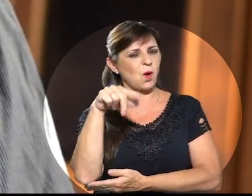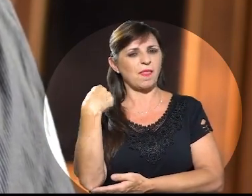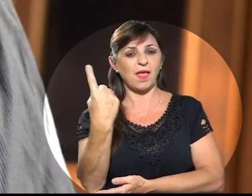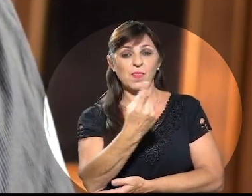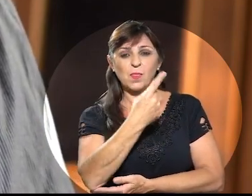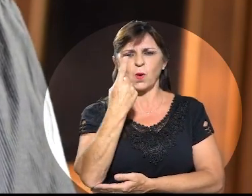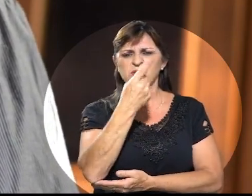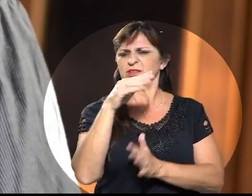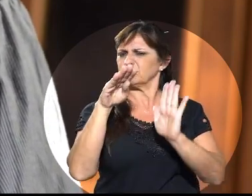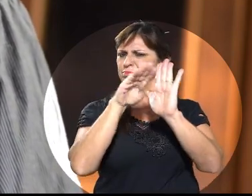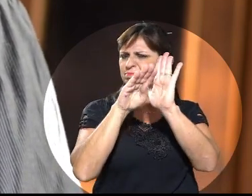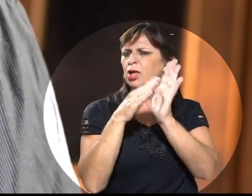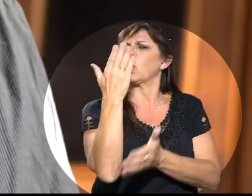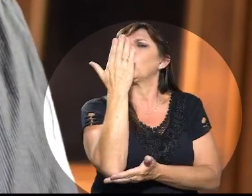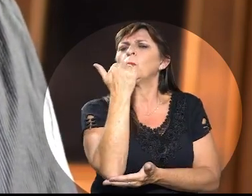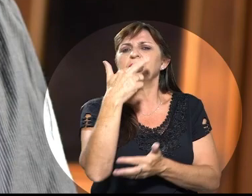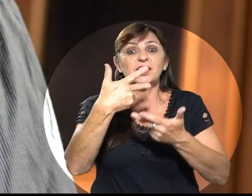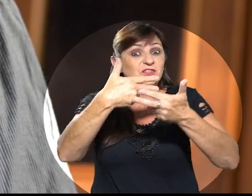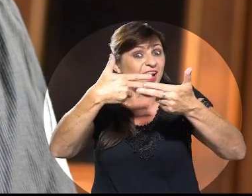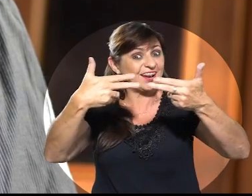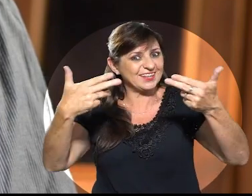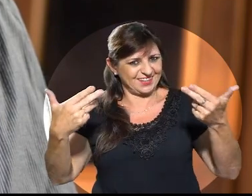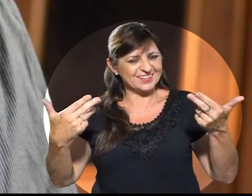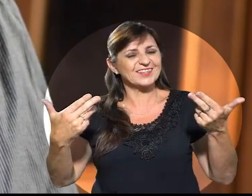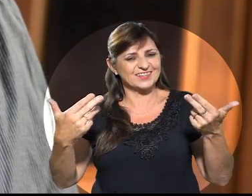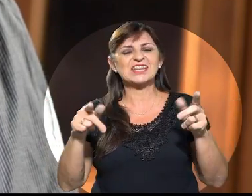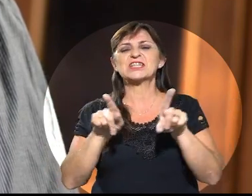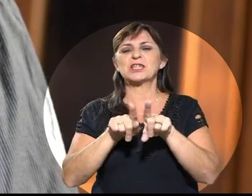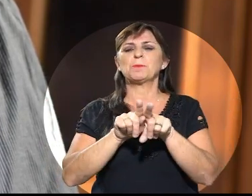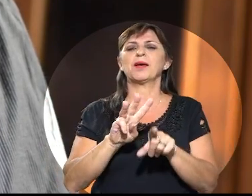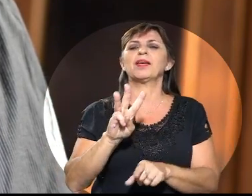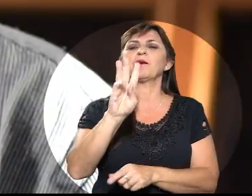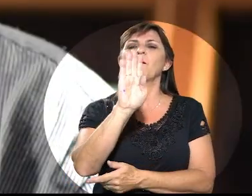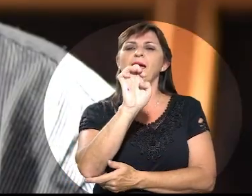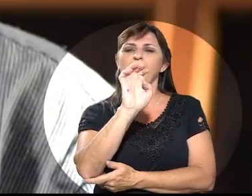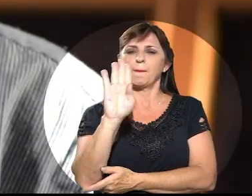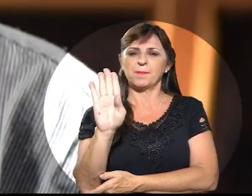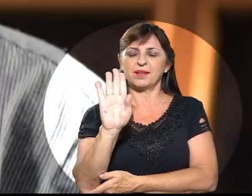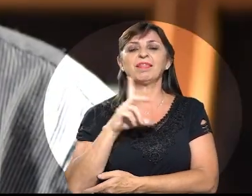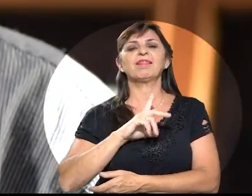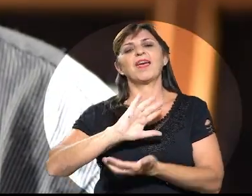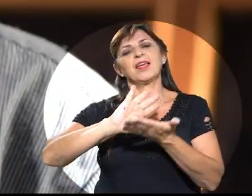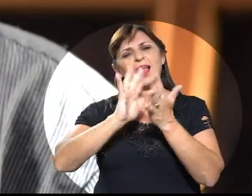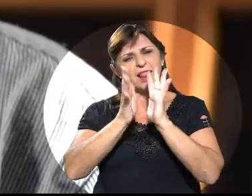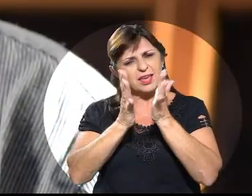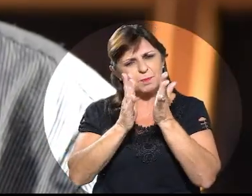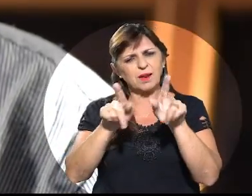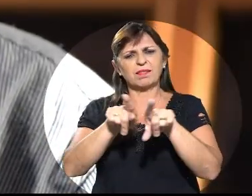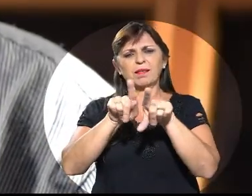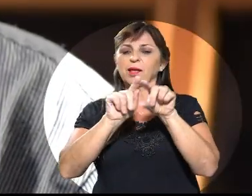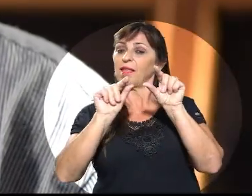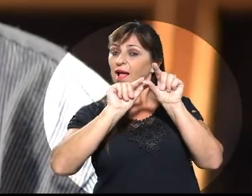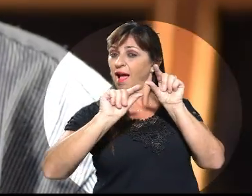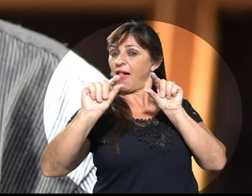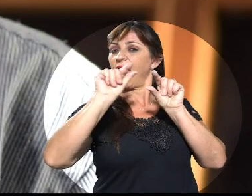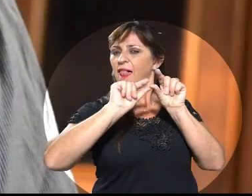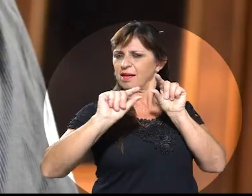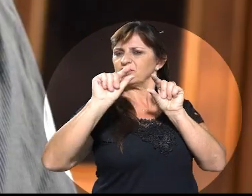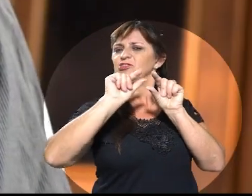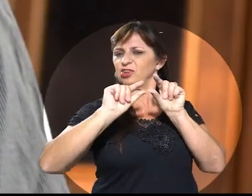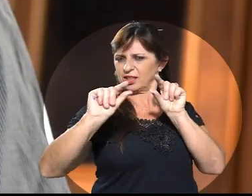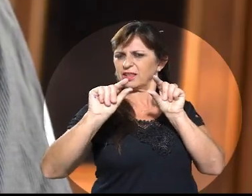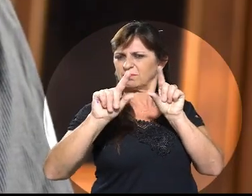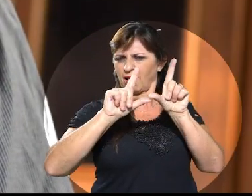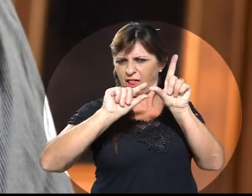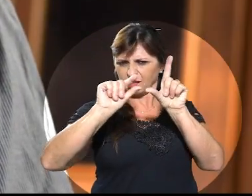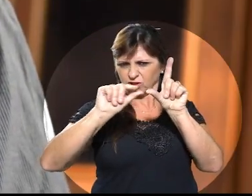culinária. Além de nós termos uma websérie com acessibilidade, com libras e legenda, vamos ter a edição de